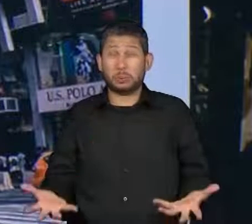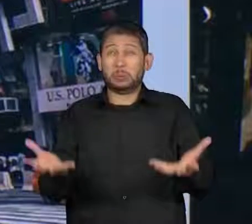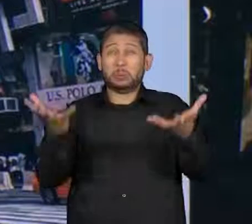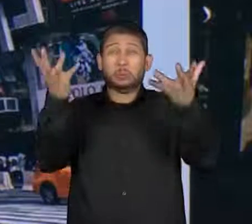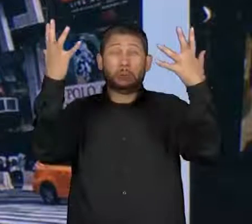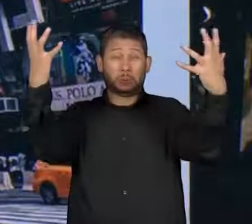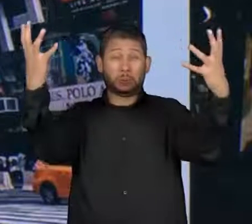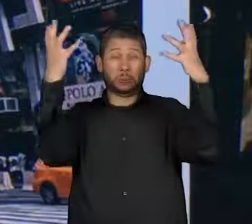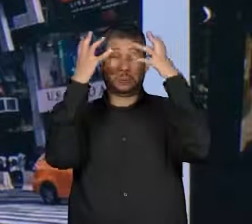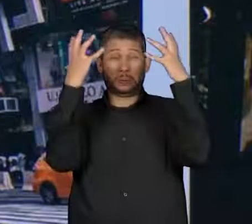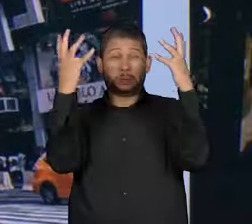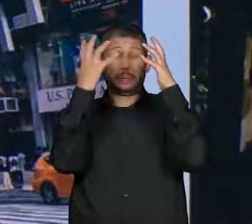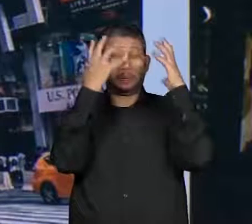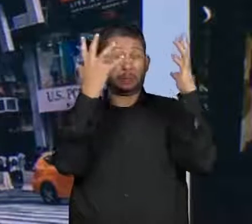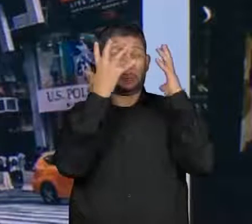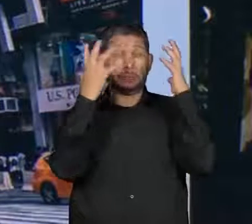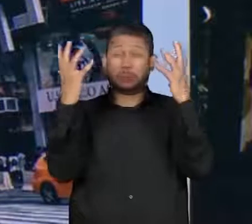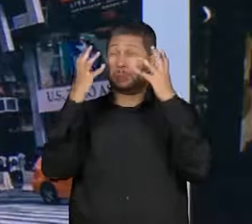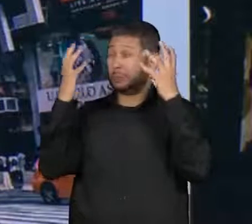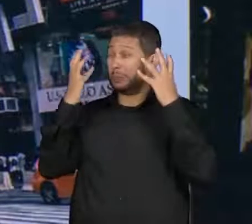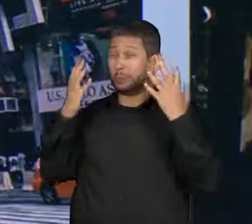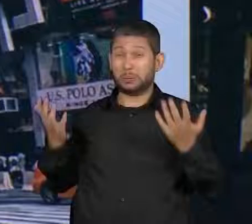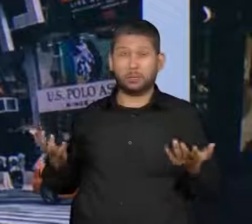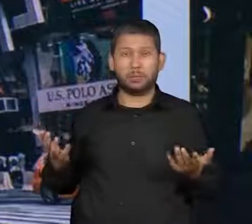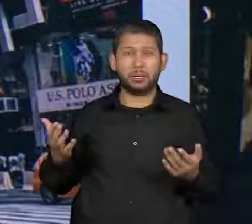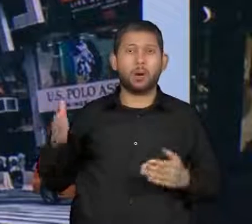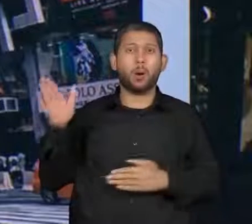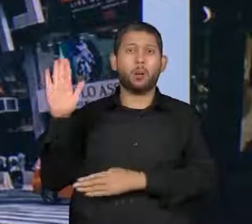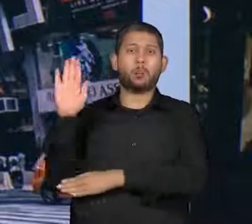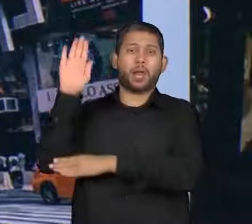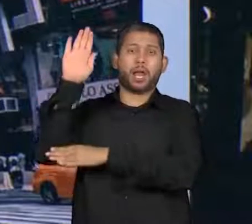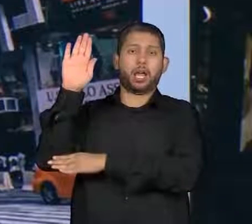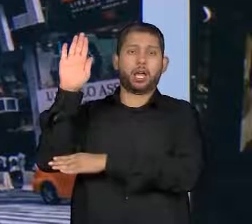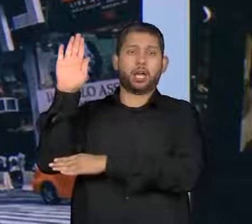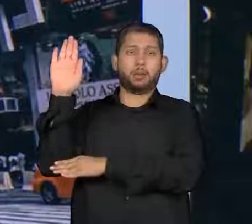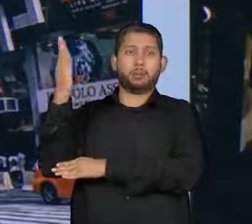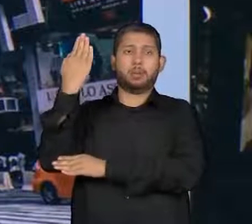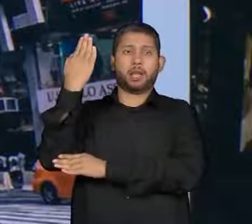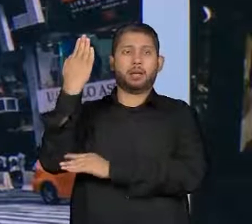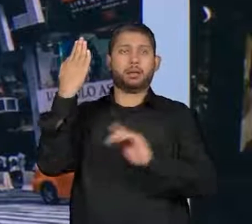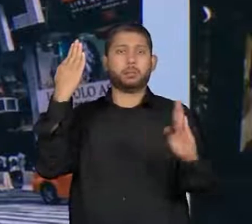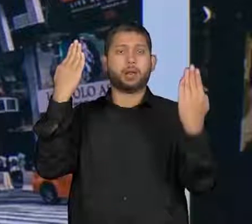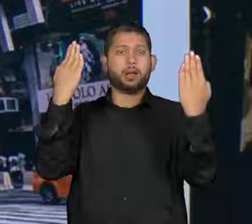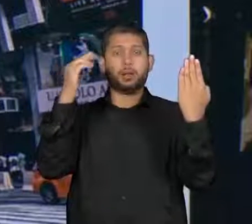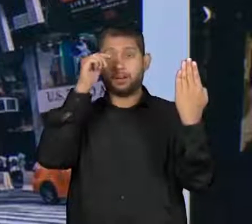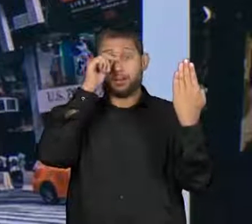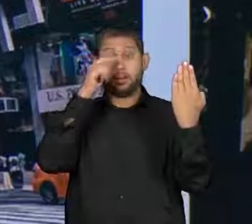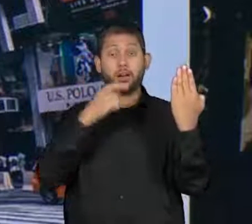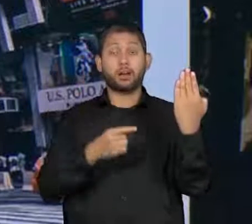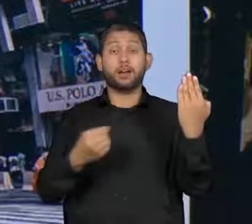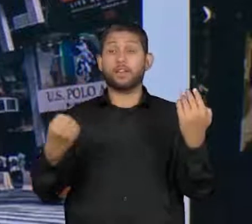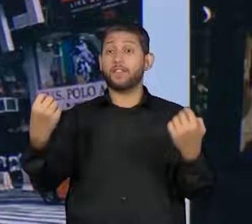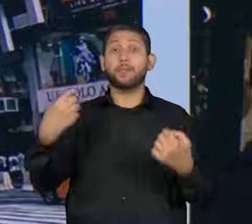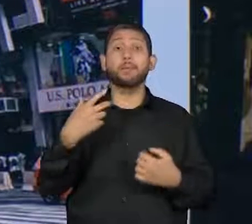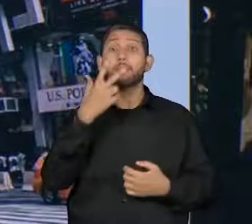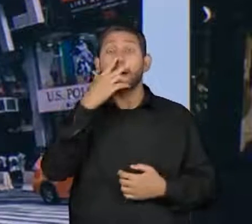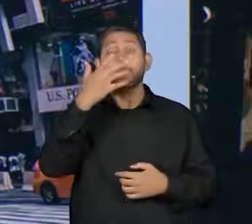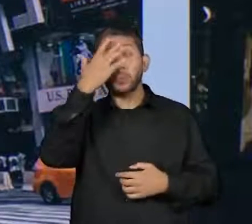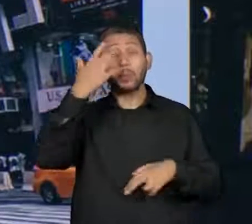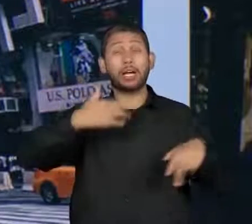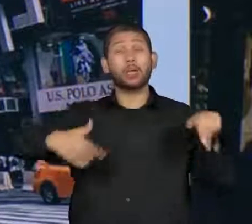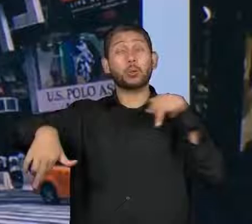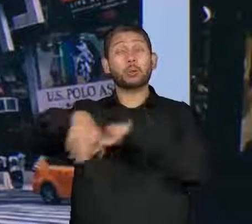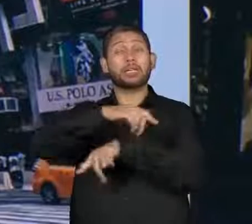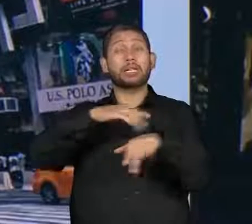muita poluição visual. São placas, olha só, tem muita gente na rua,